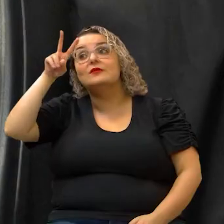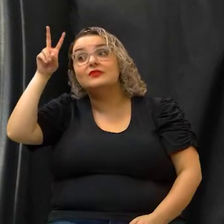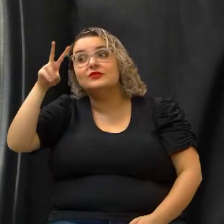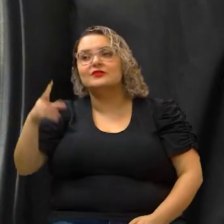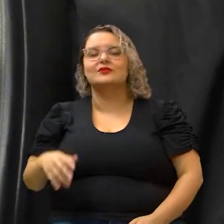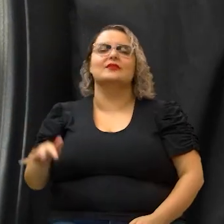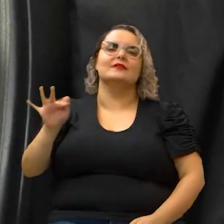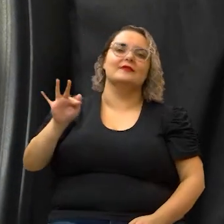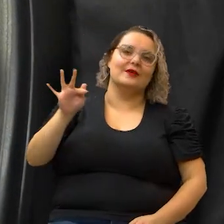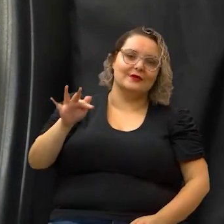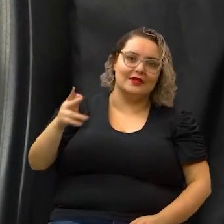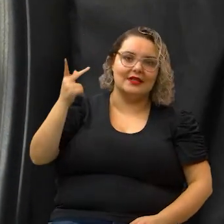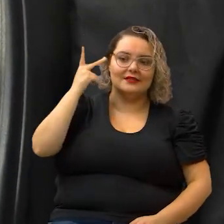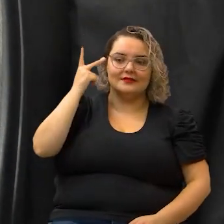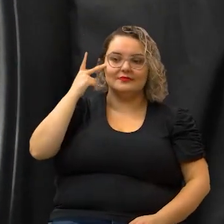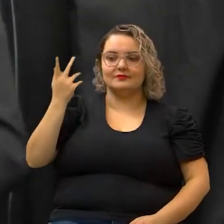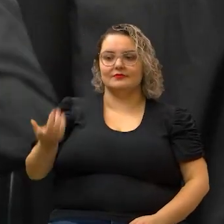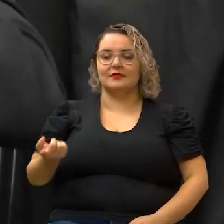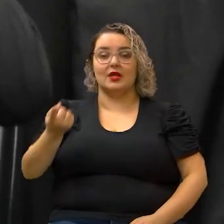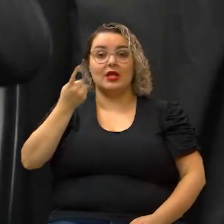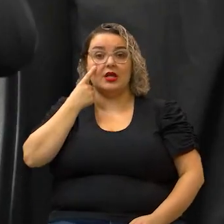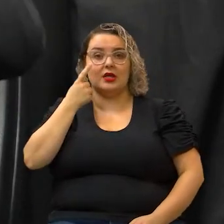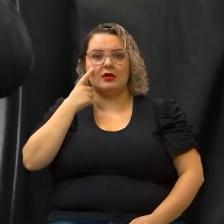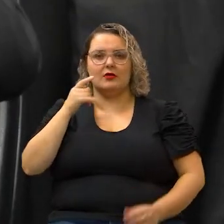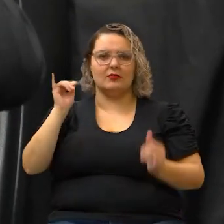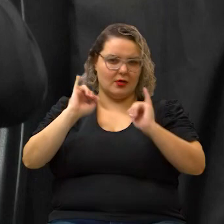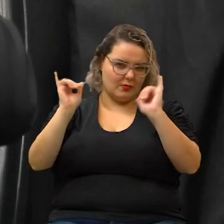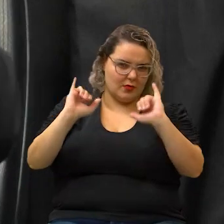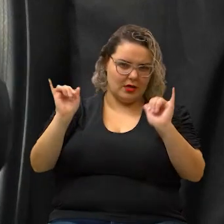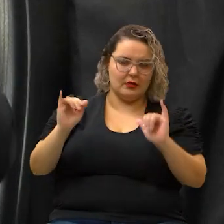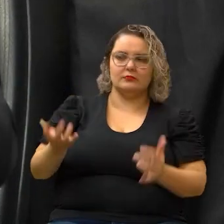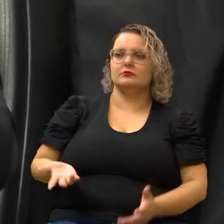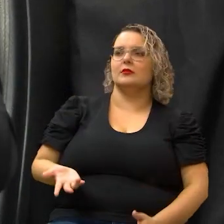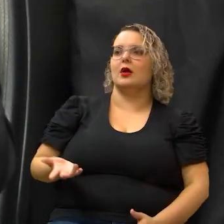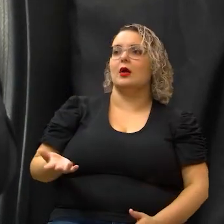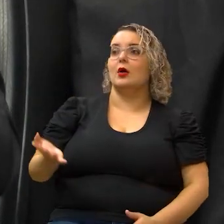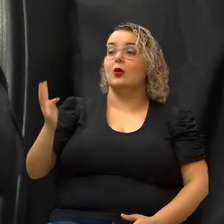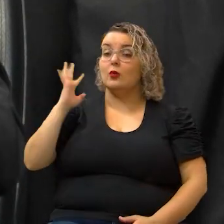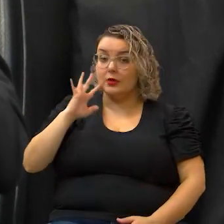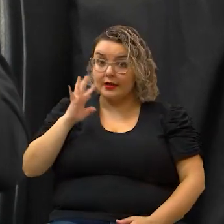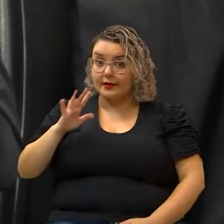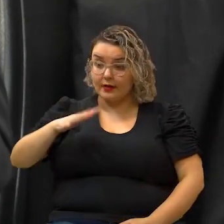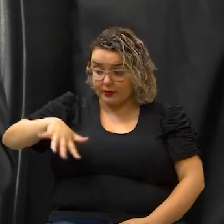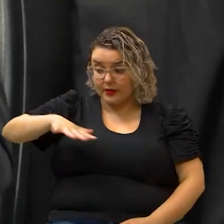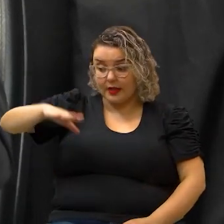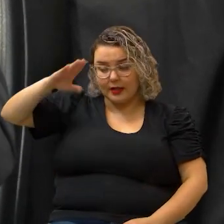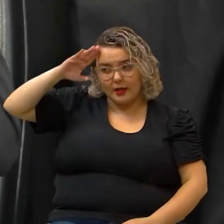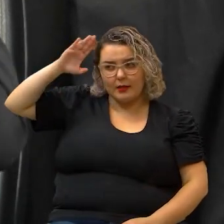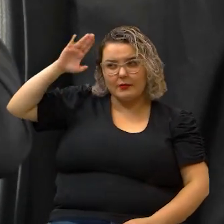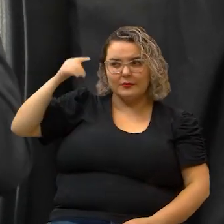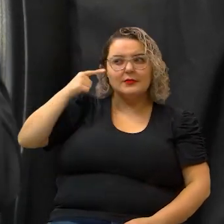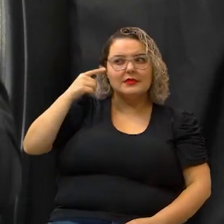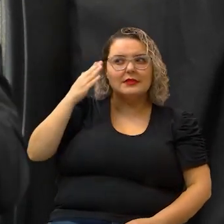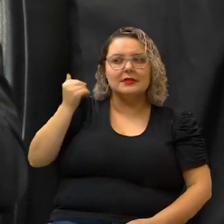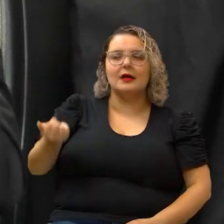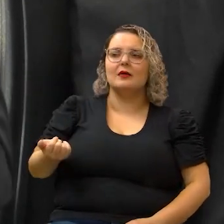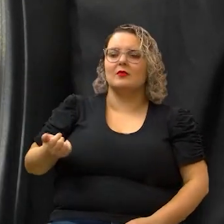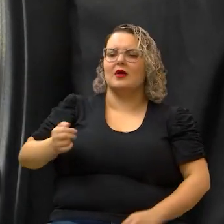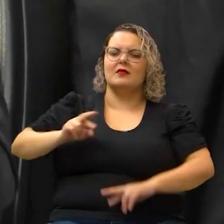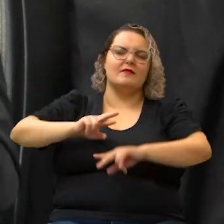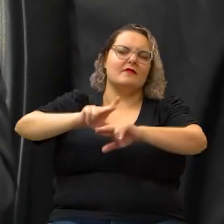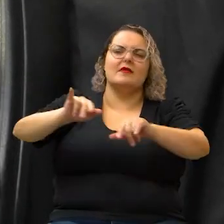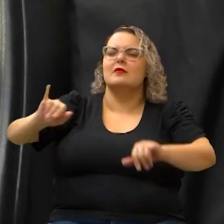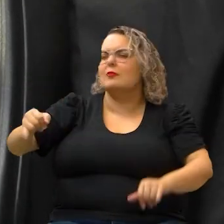de São Paulo e eu vi uma propaganda, o legal da vida acadêmica, que você sabe, né? Parece aquele monte